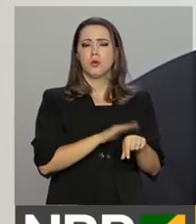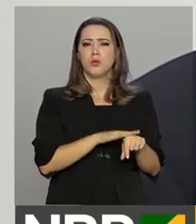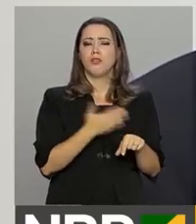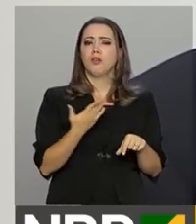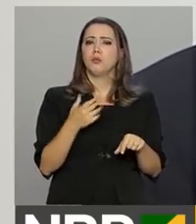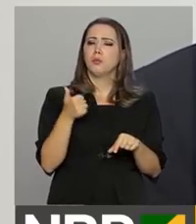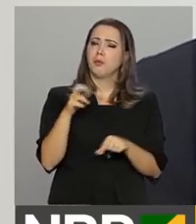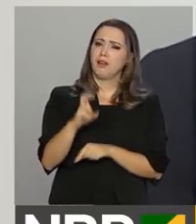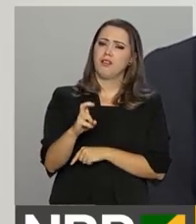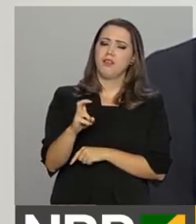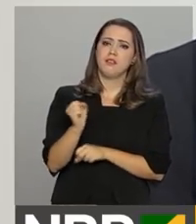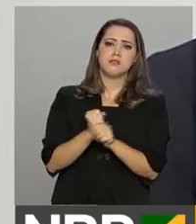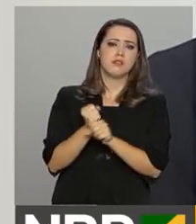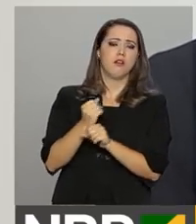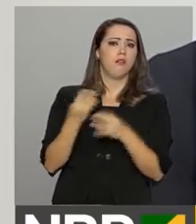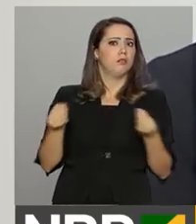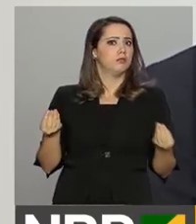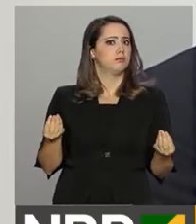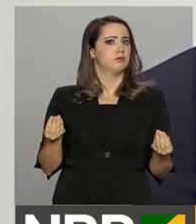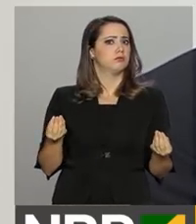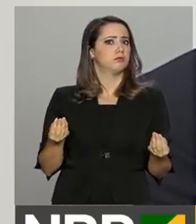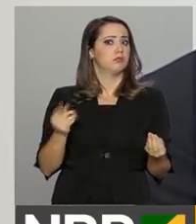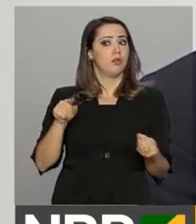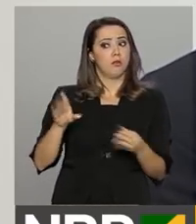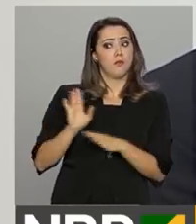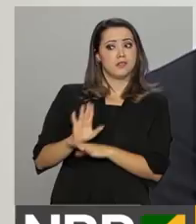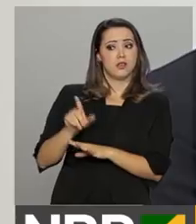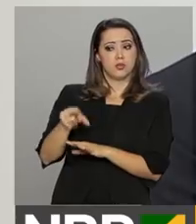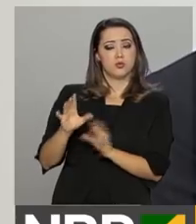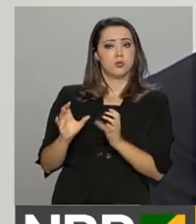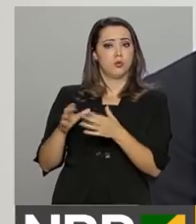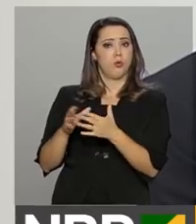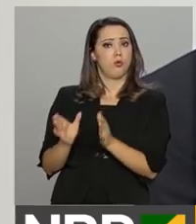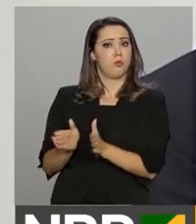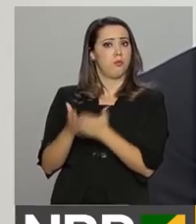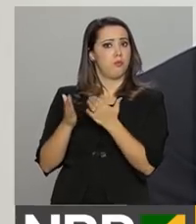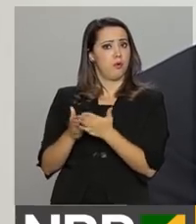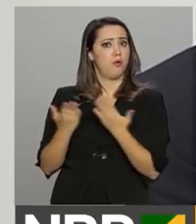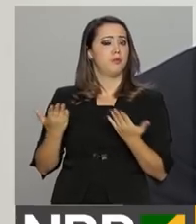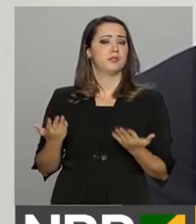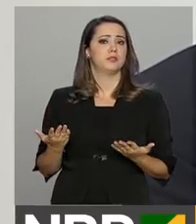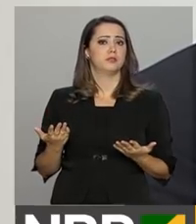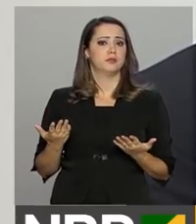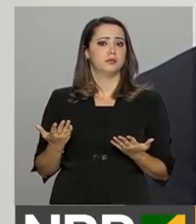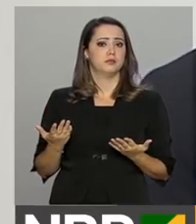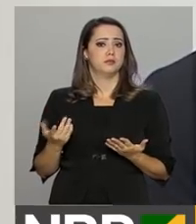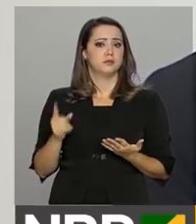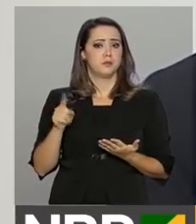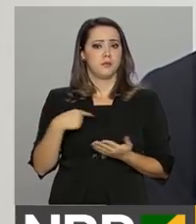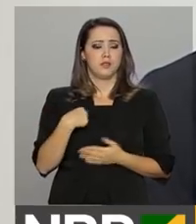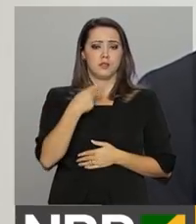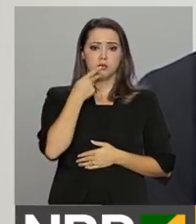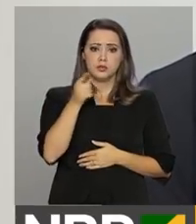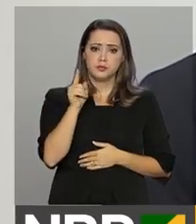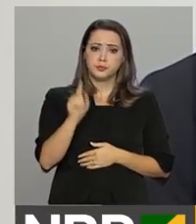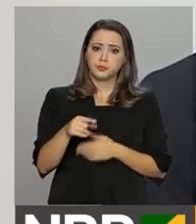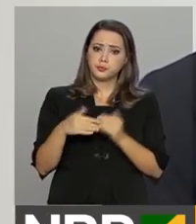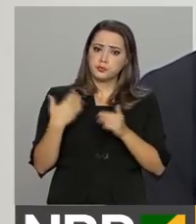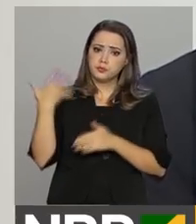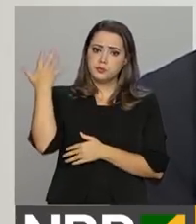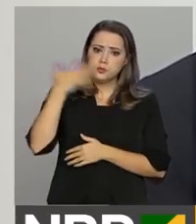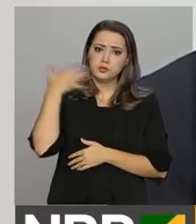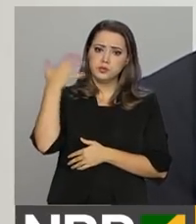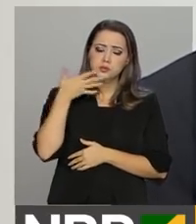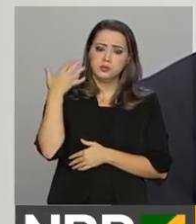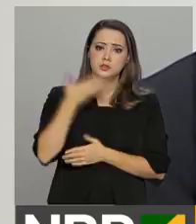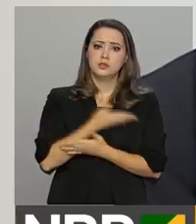15 anos a significar que você vai privilegiar precisamente aqueles mais carentes eu estou fazendo essa demonstração os senhores